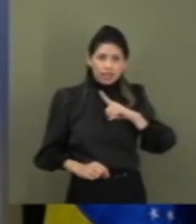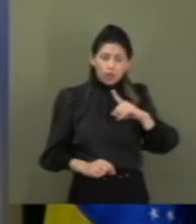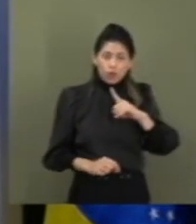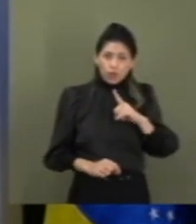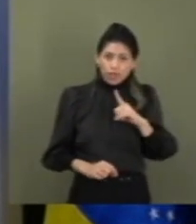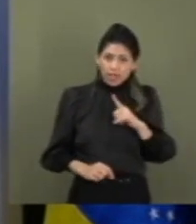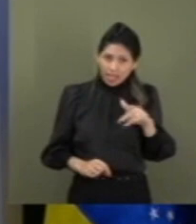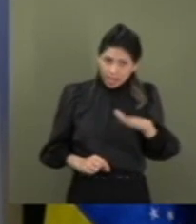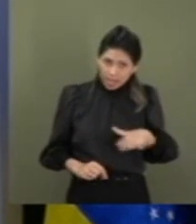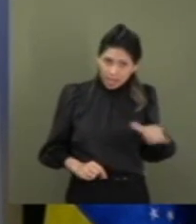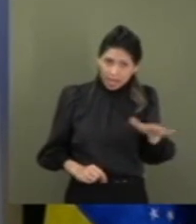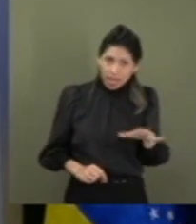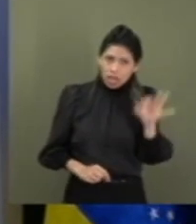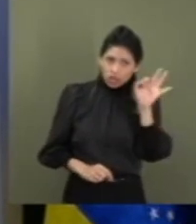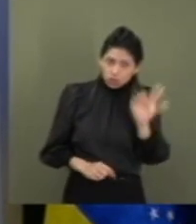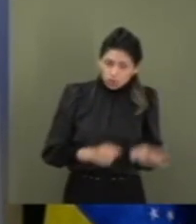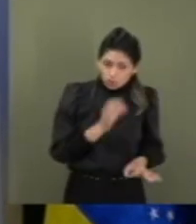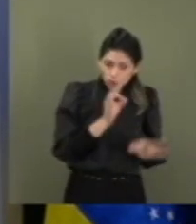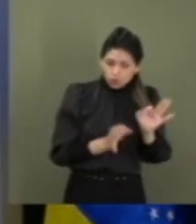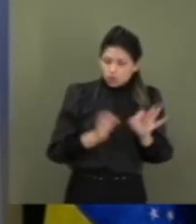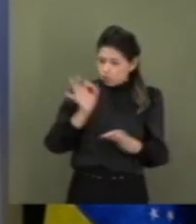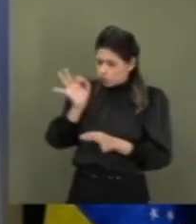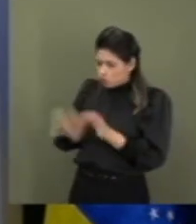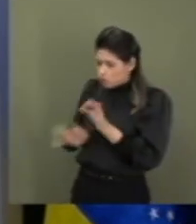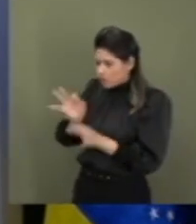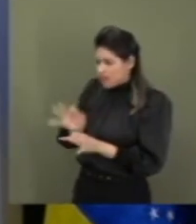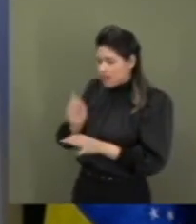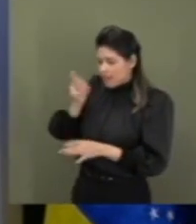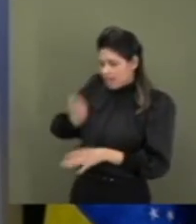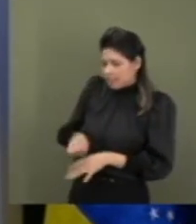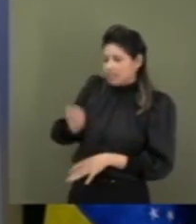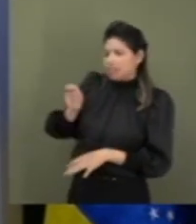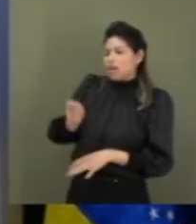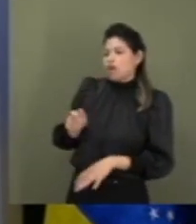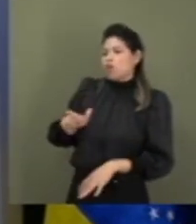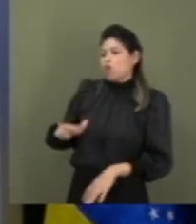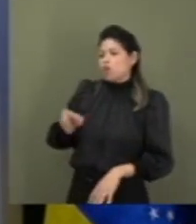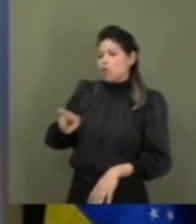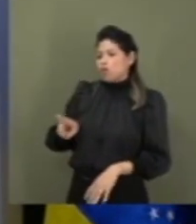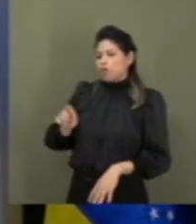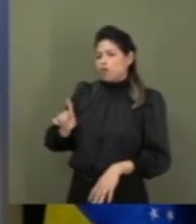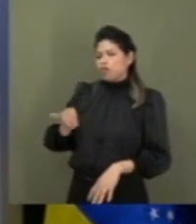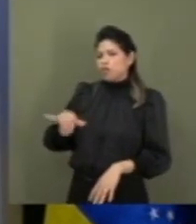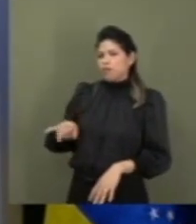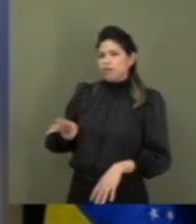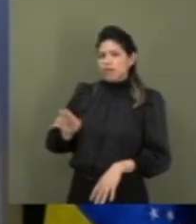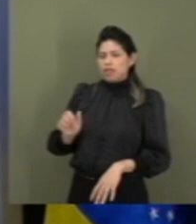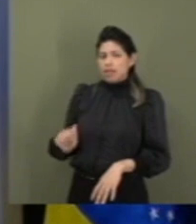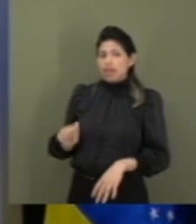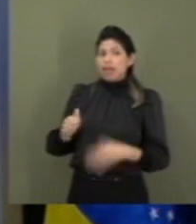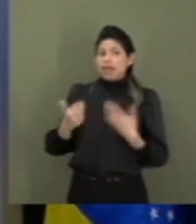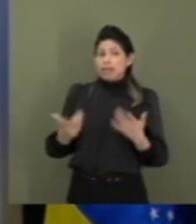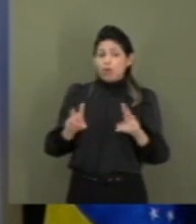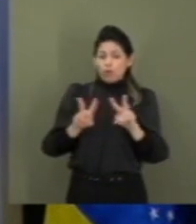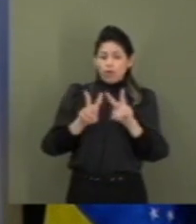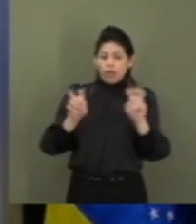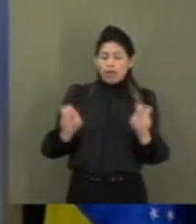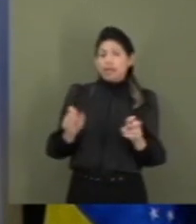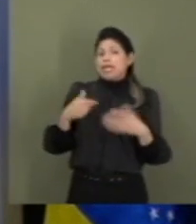juíza Ludmila Lins Grilo. Abro aspas. Essa aposentadoria compulsória